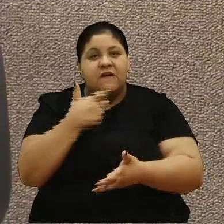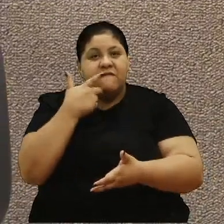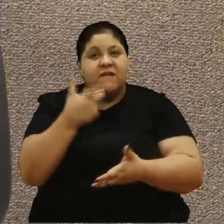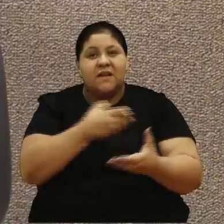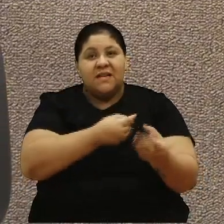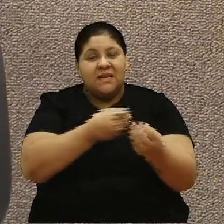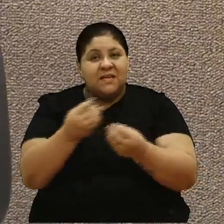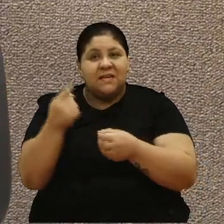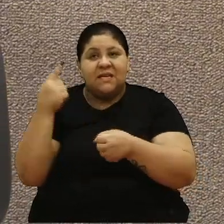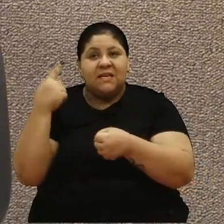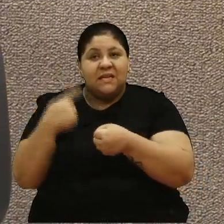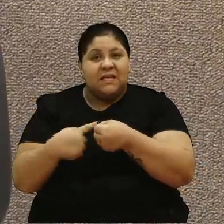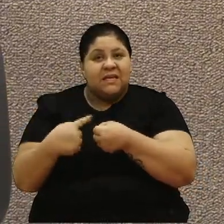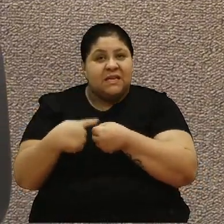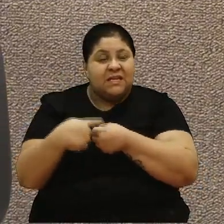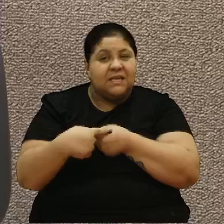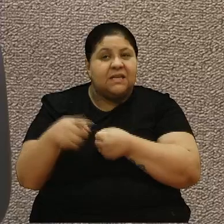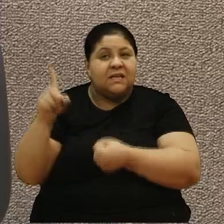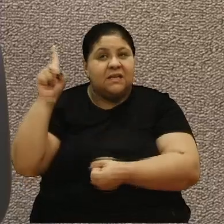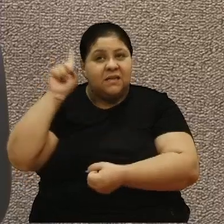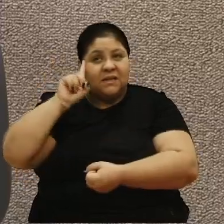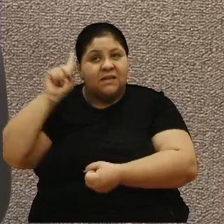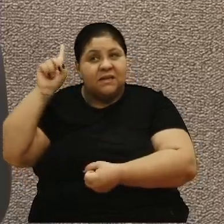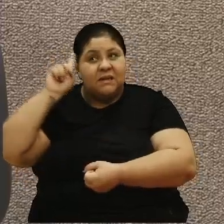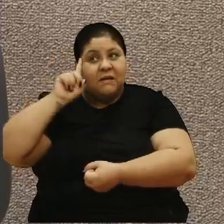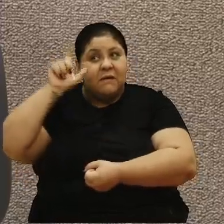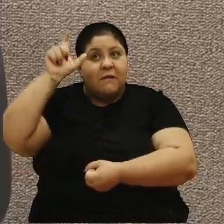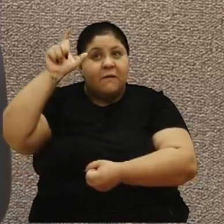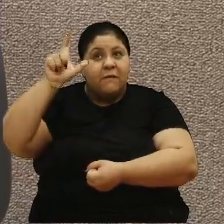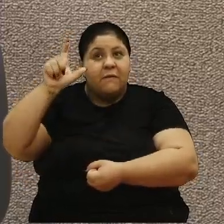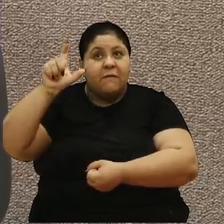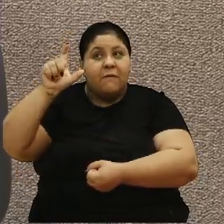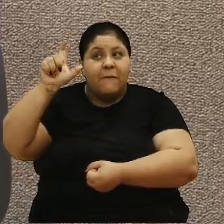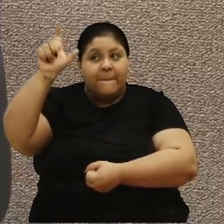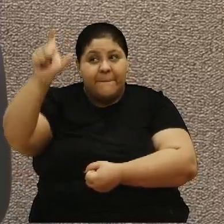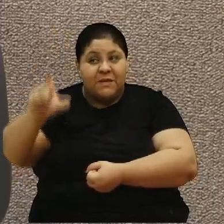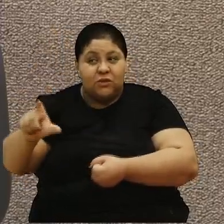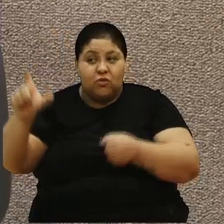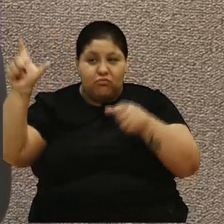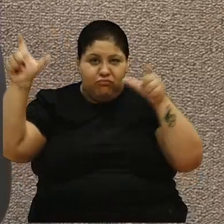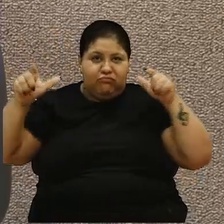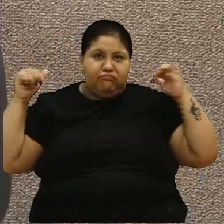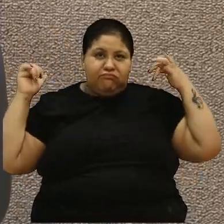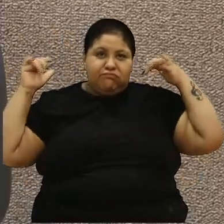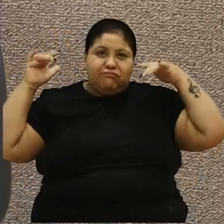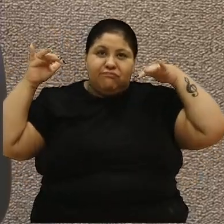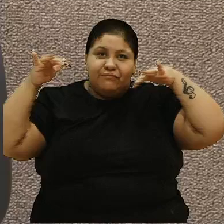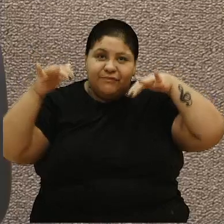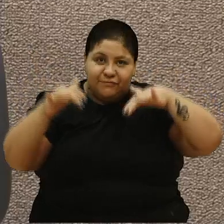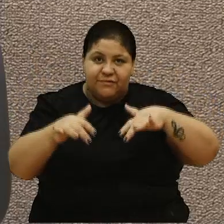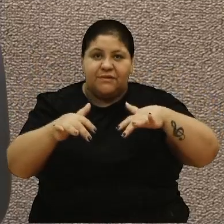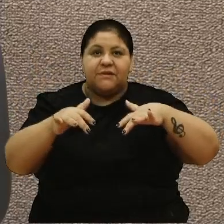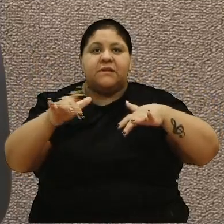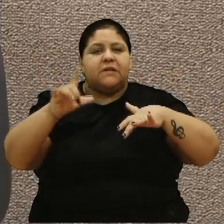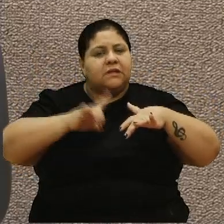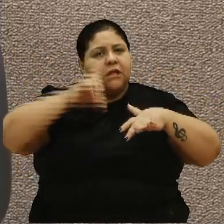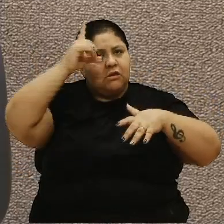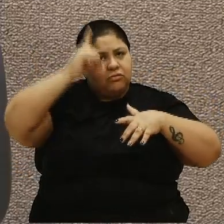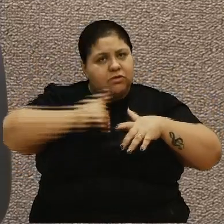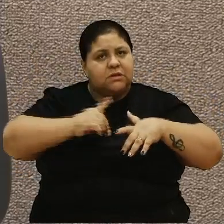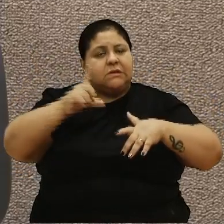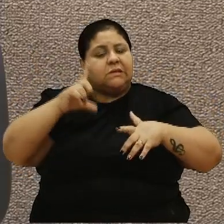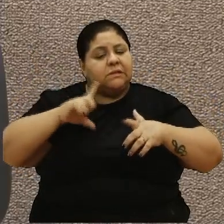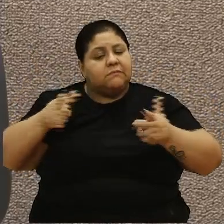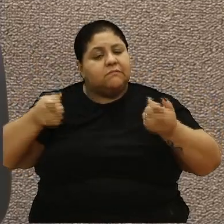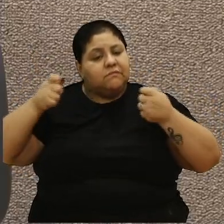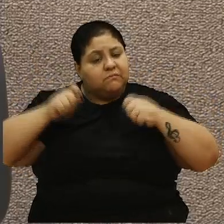é uma cidade que diariamente vem pessoas de fora e com todo o seu direito e tem a real